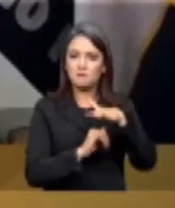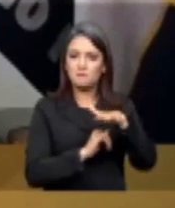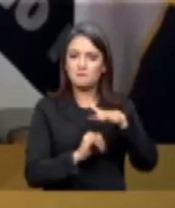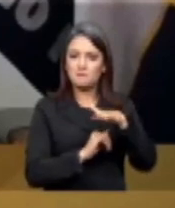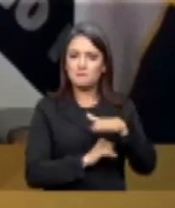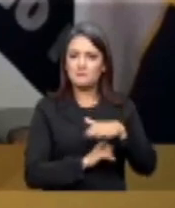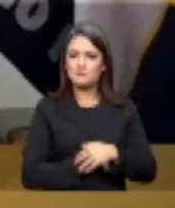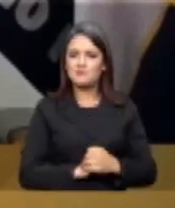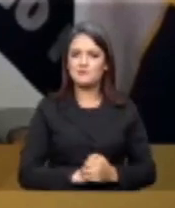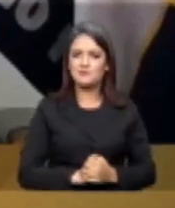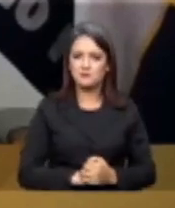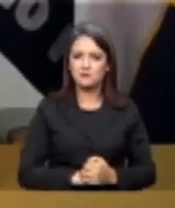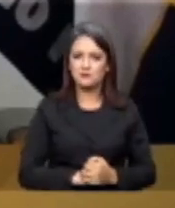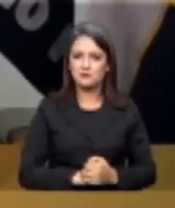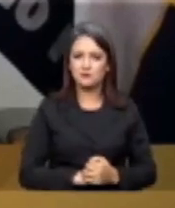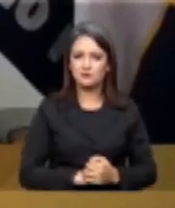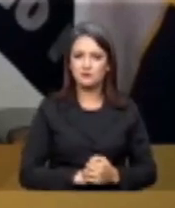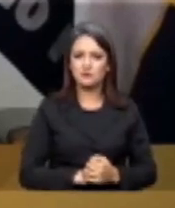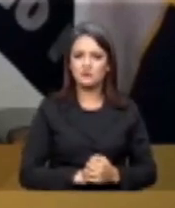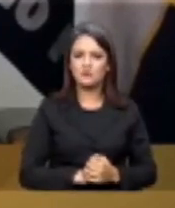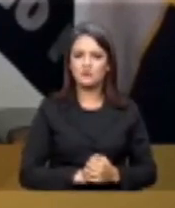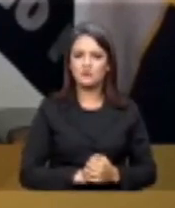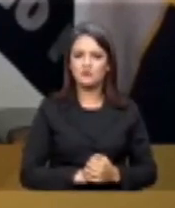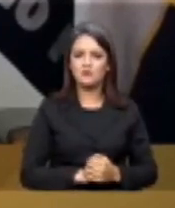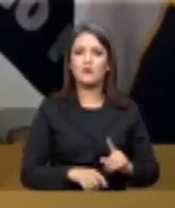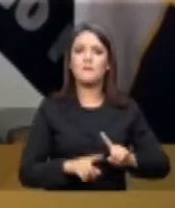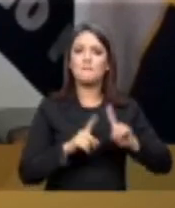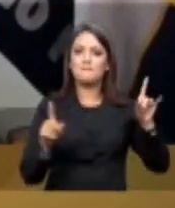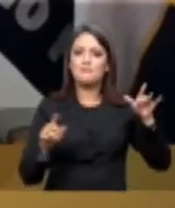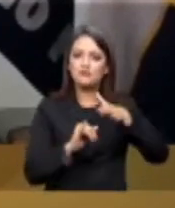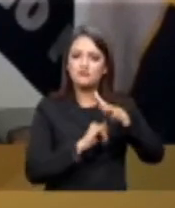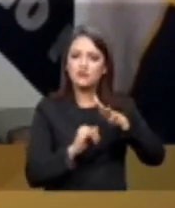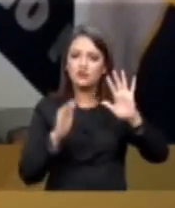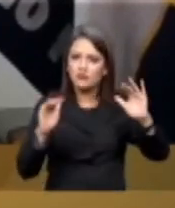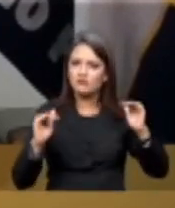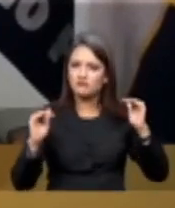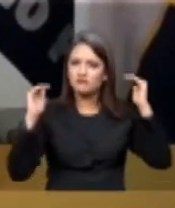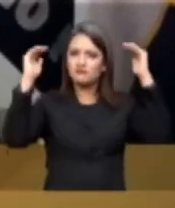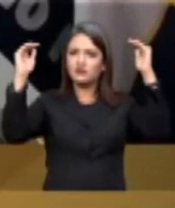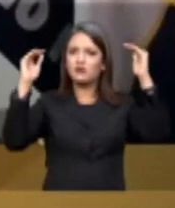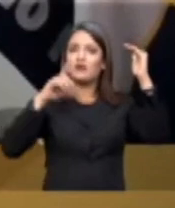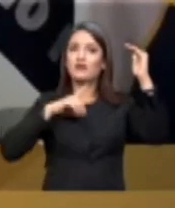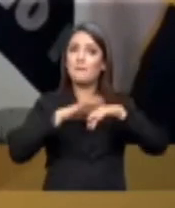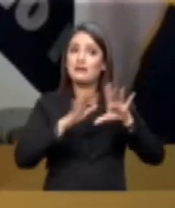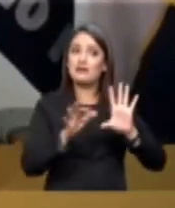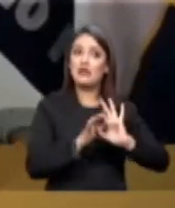Rui, continua aspas, a mais liberal e, ao mesmo tempo, a